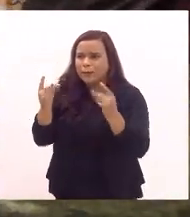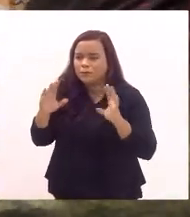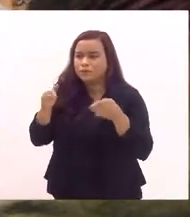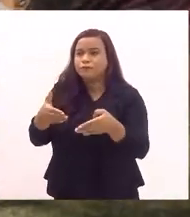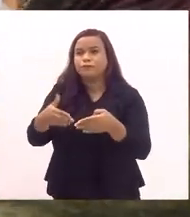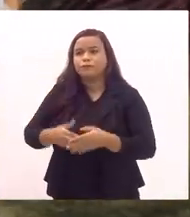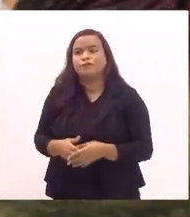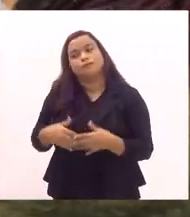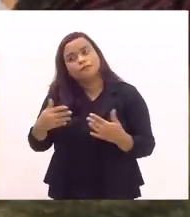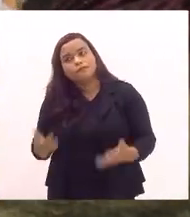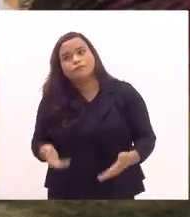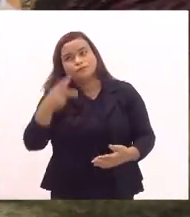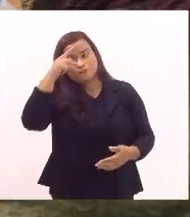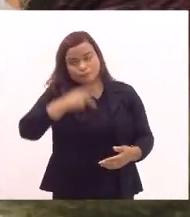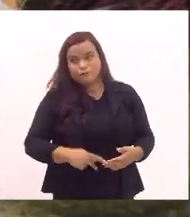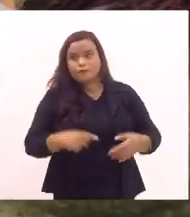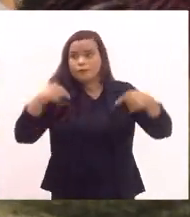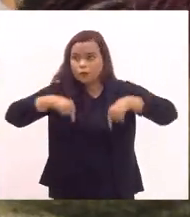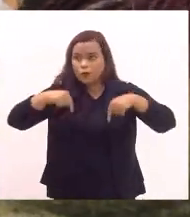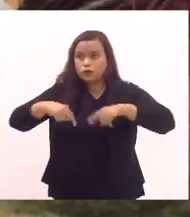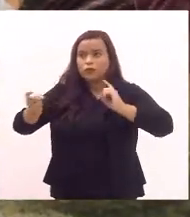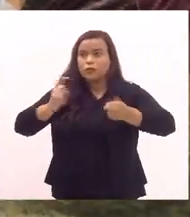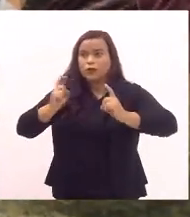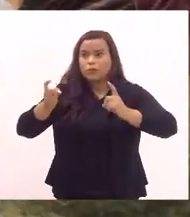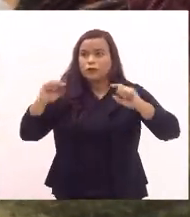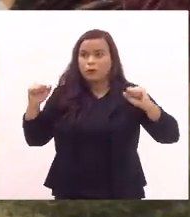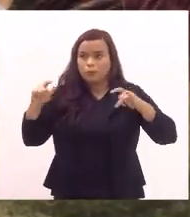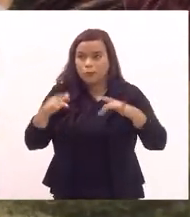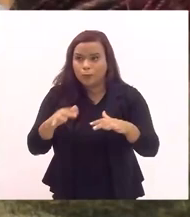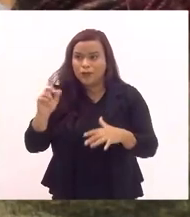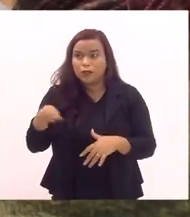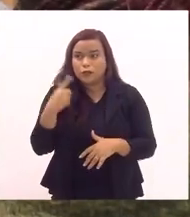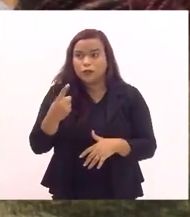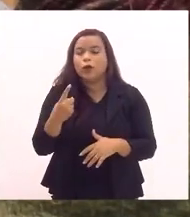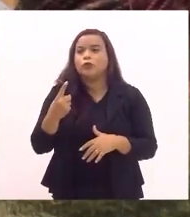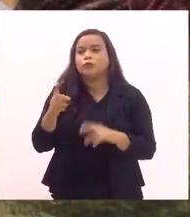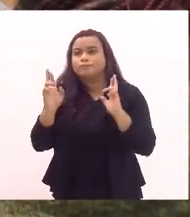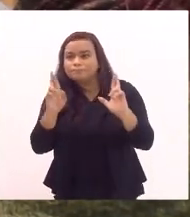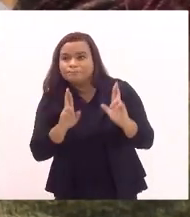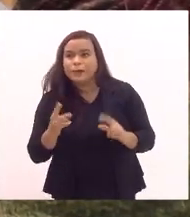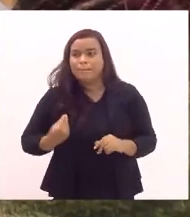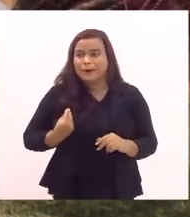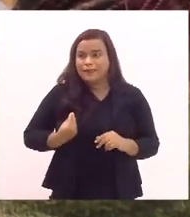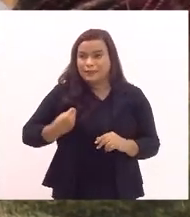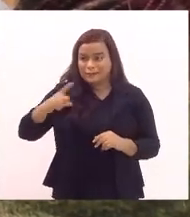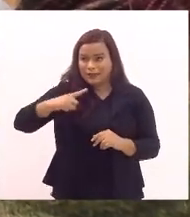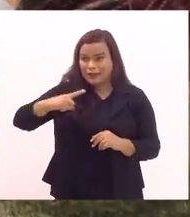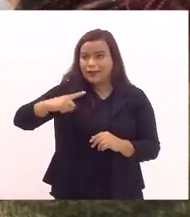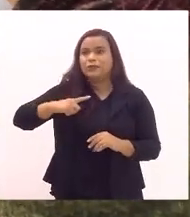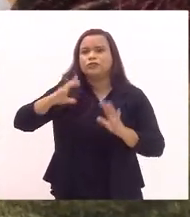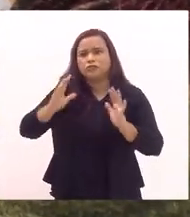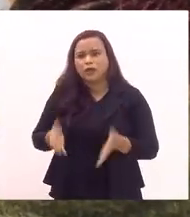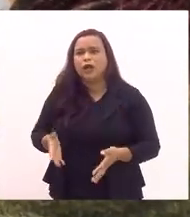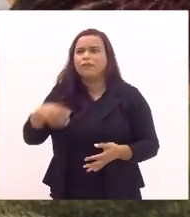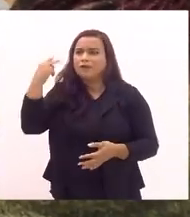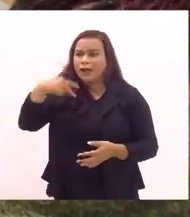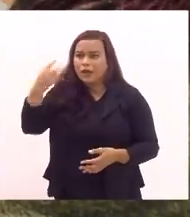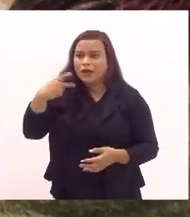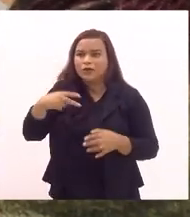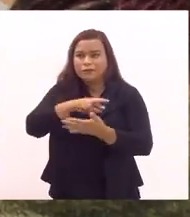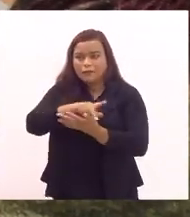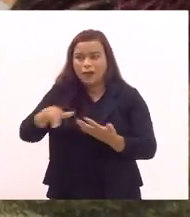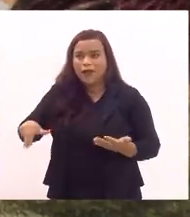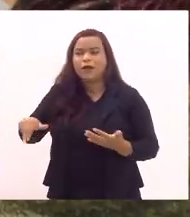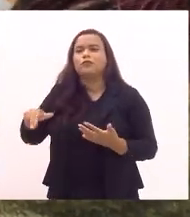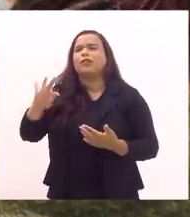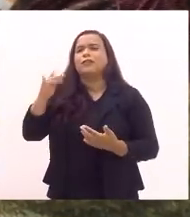e aí senhor presidente hoje nessa reunião pública e contamos com a presença de vereadores da vereadores do município do Rio de